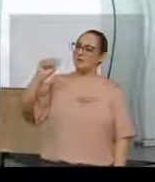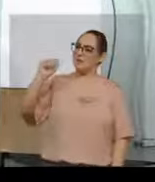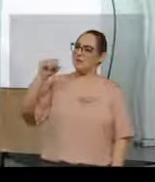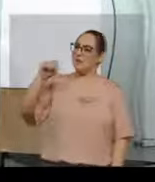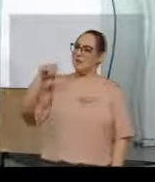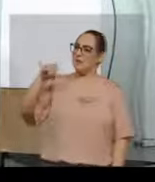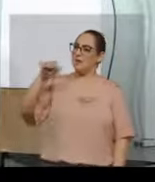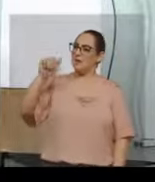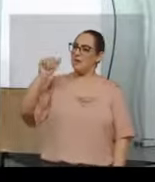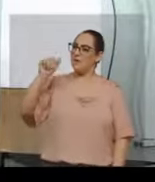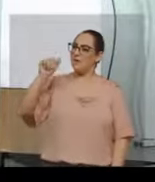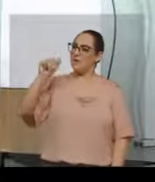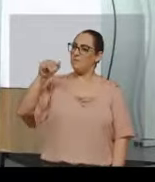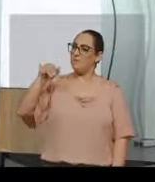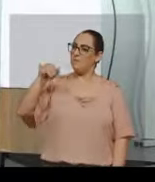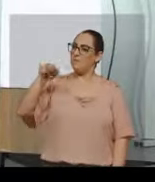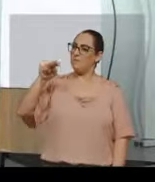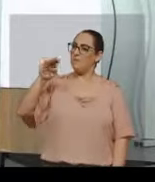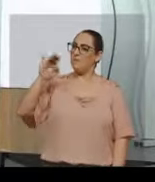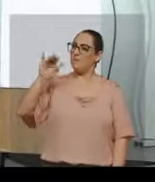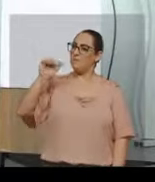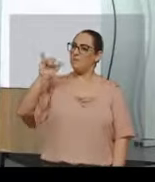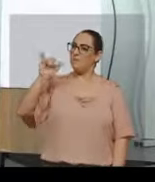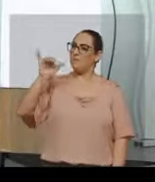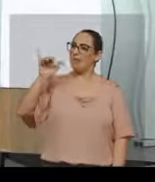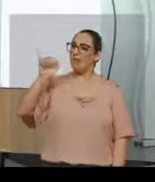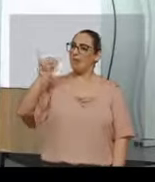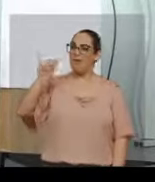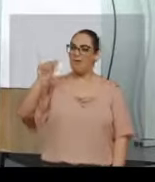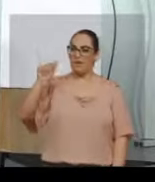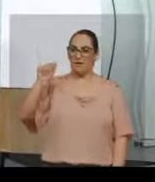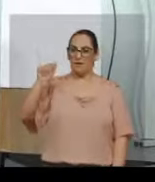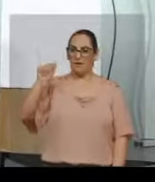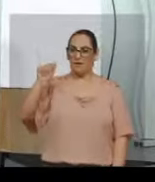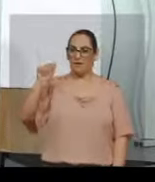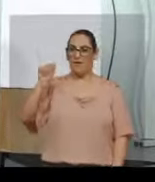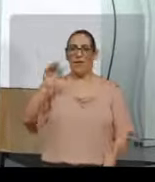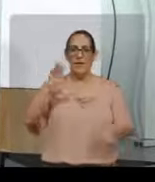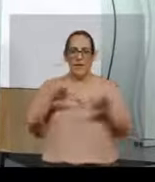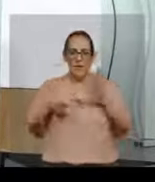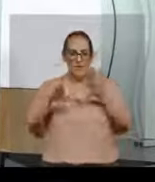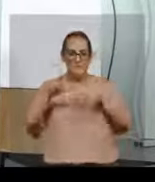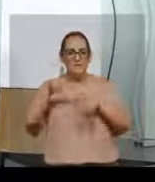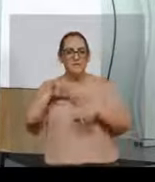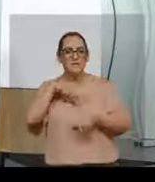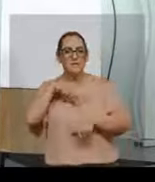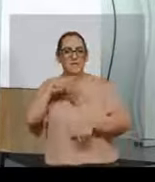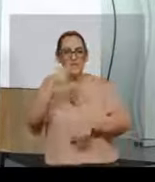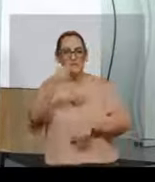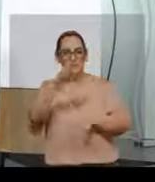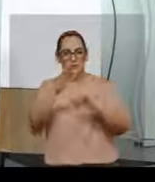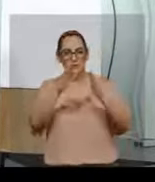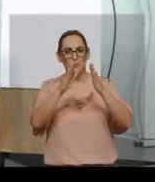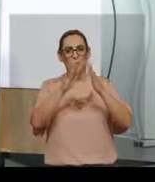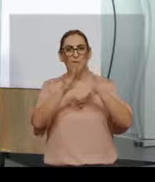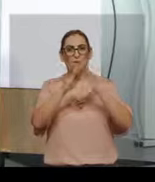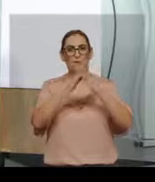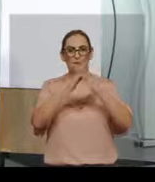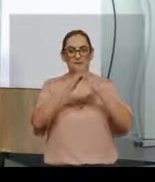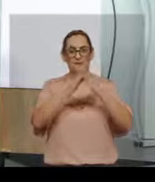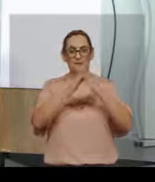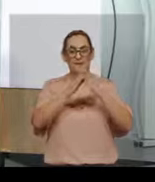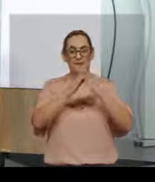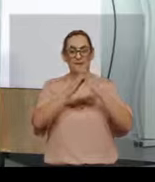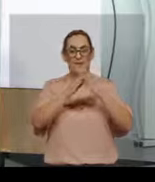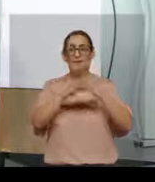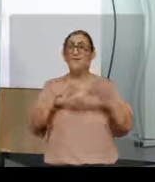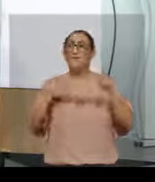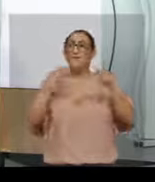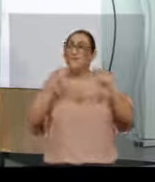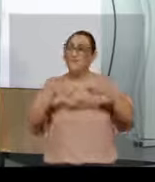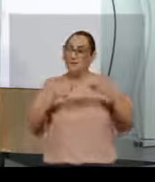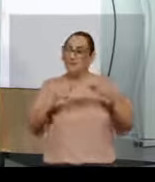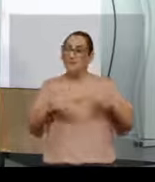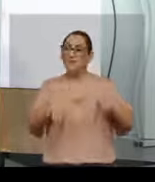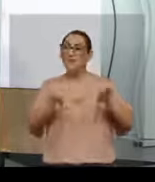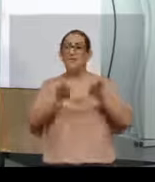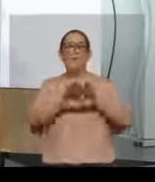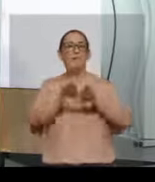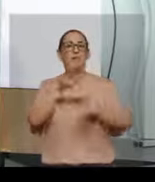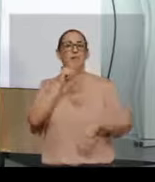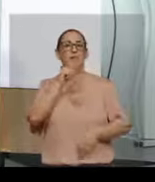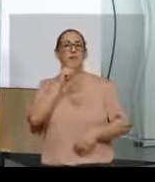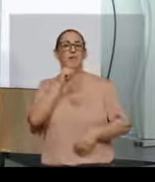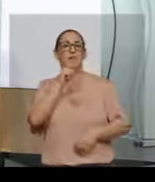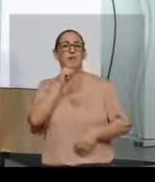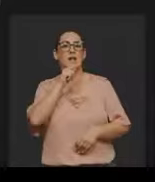casa. Mas, mesmo assim, elas necessitam ainda da água para a reprodução. Então,